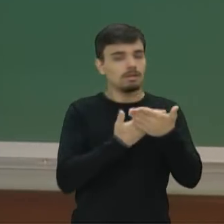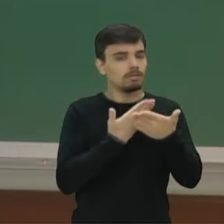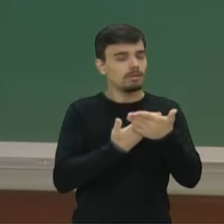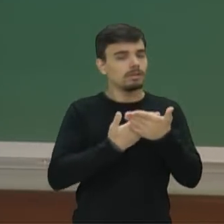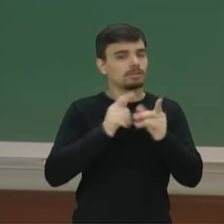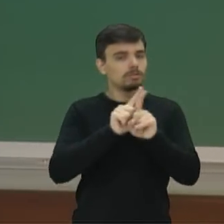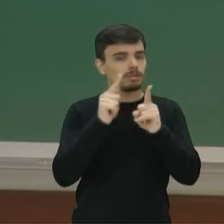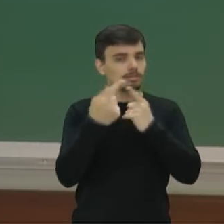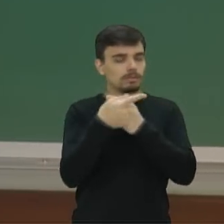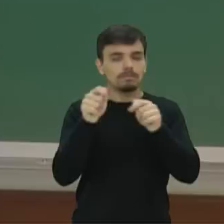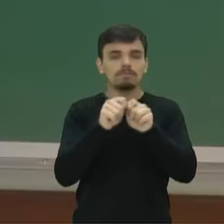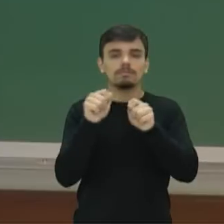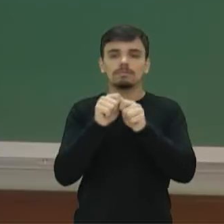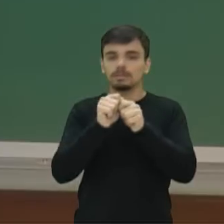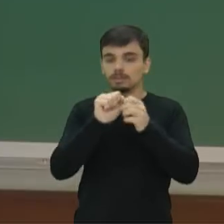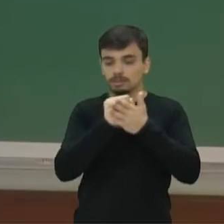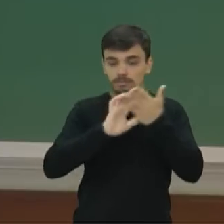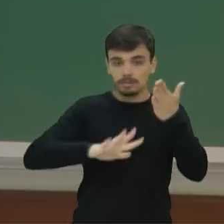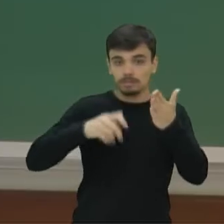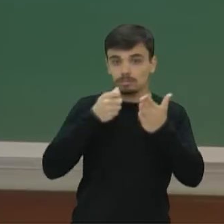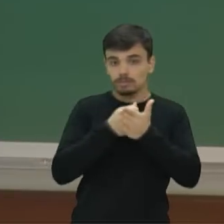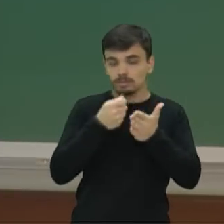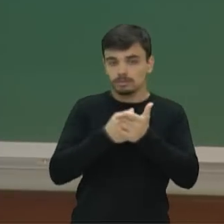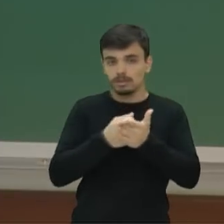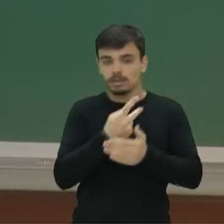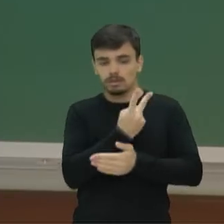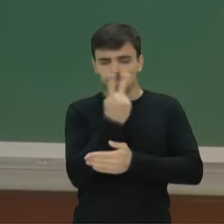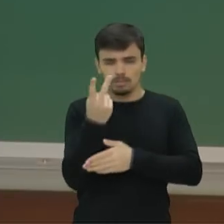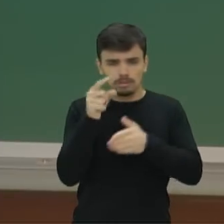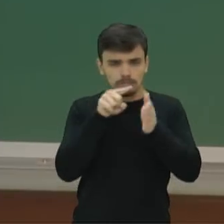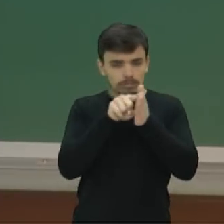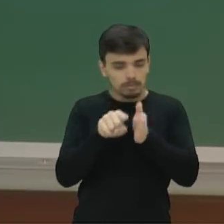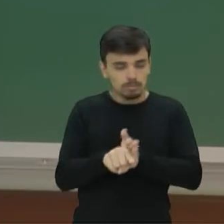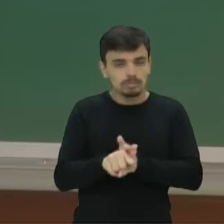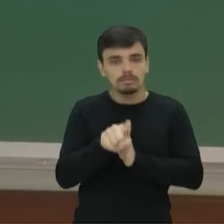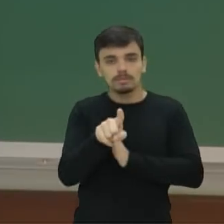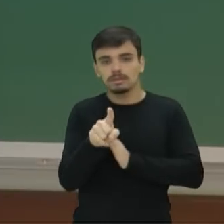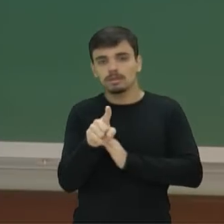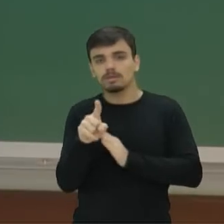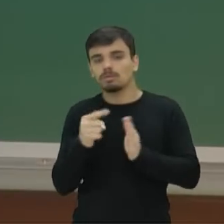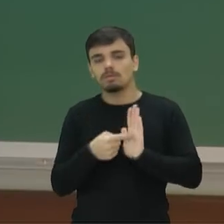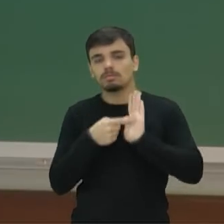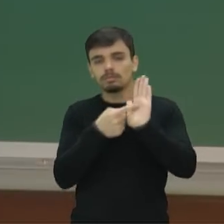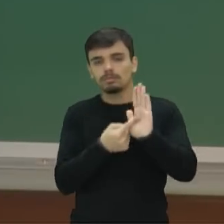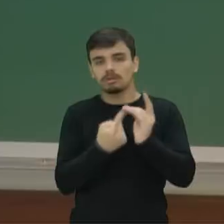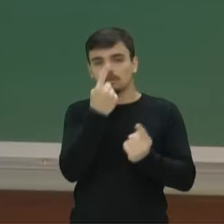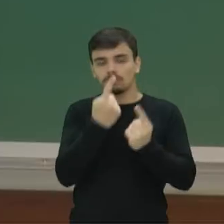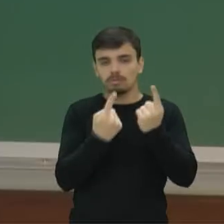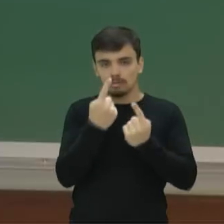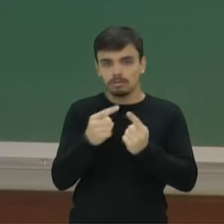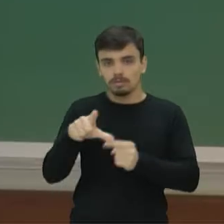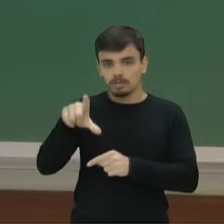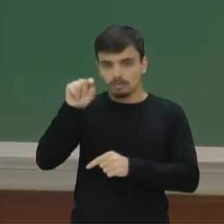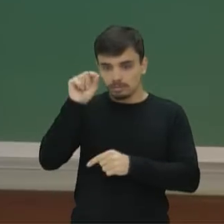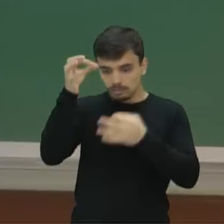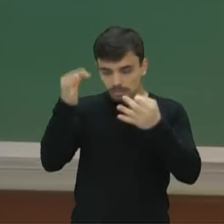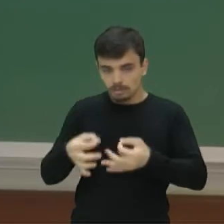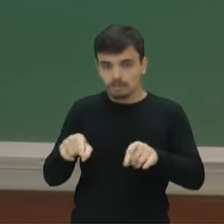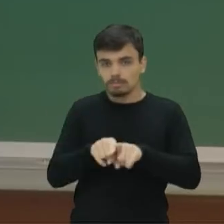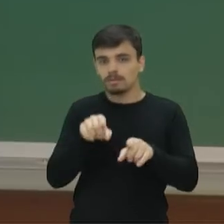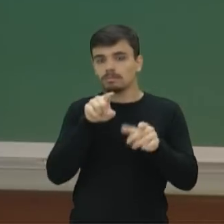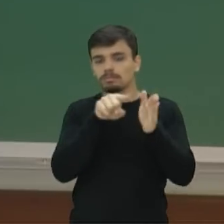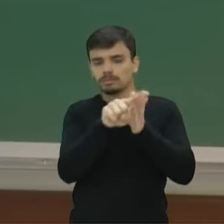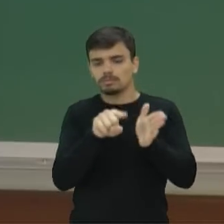você vai realizar a atividade obrigatória, que é formada de duas questões, qual você deverá indicar qual alternativa é correta em cada uma das